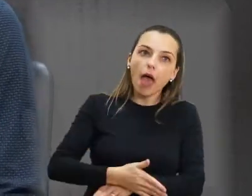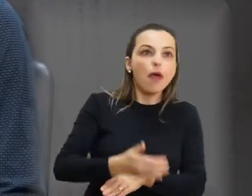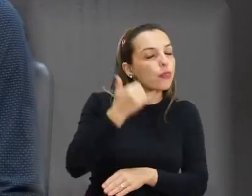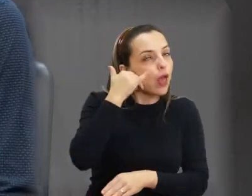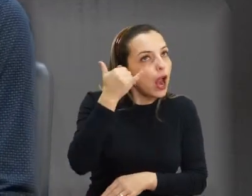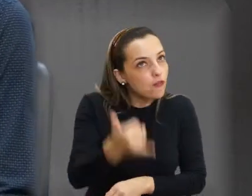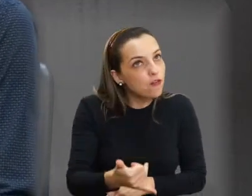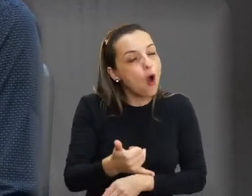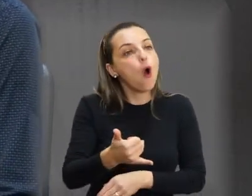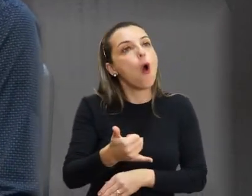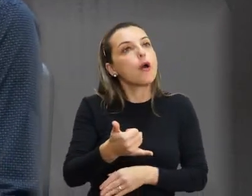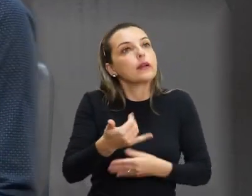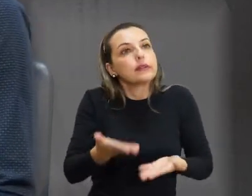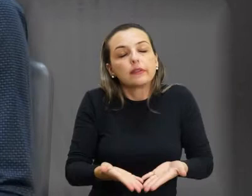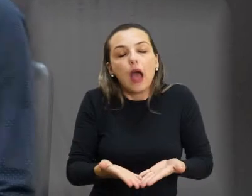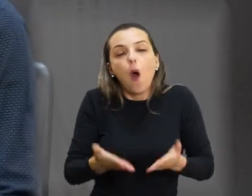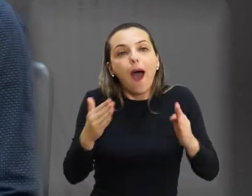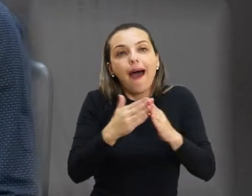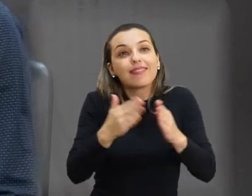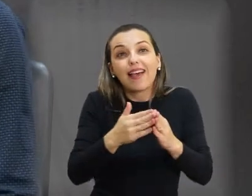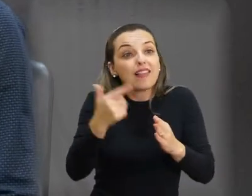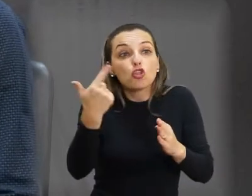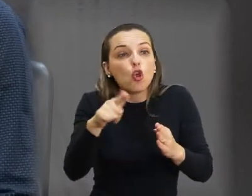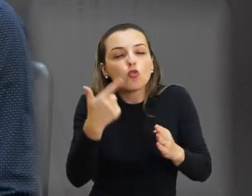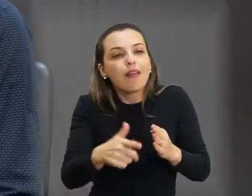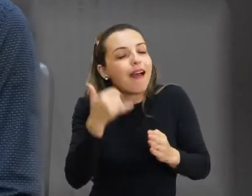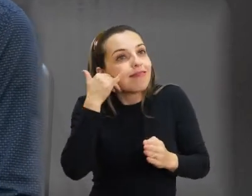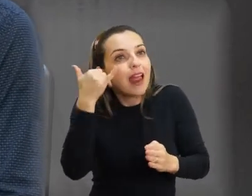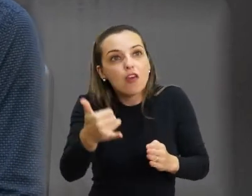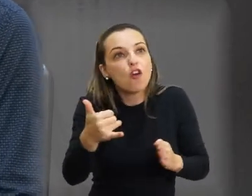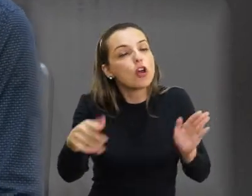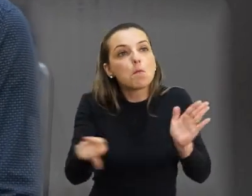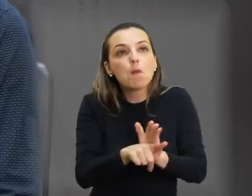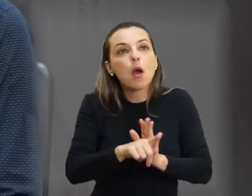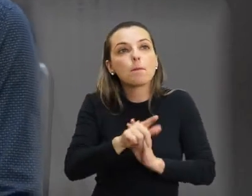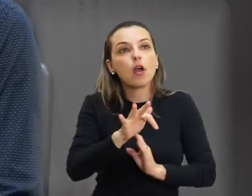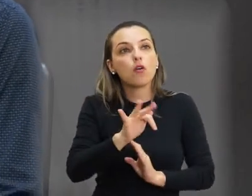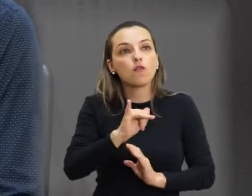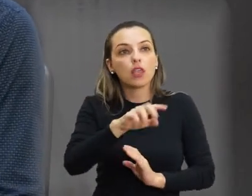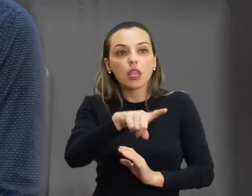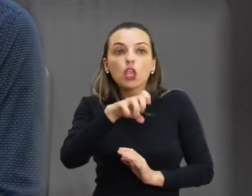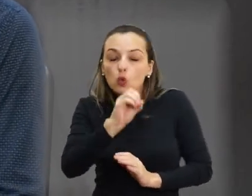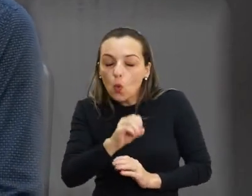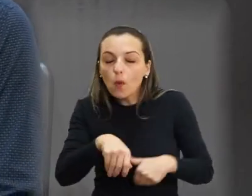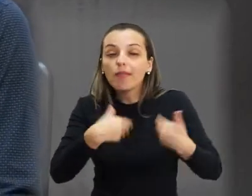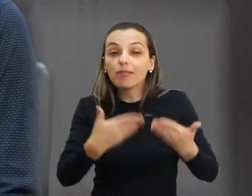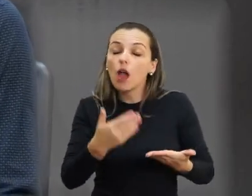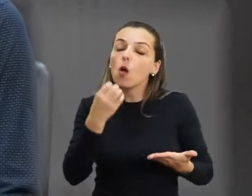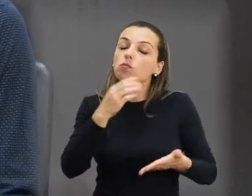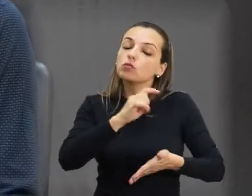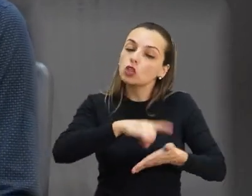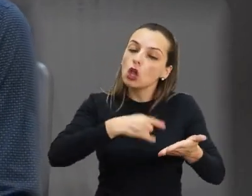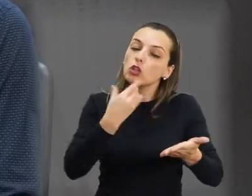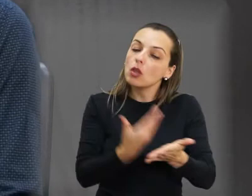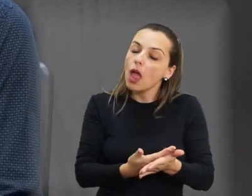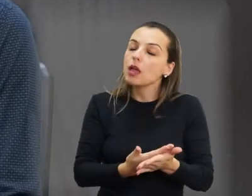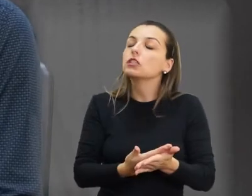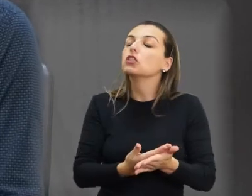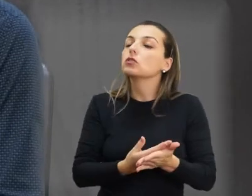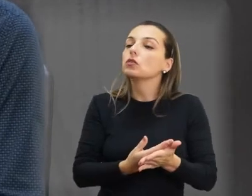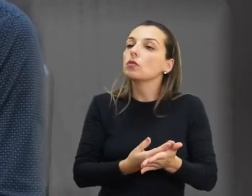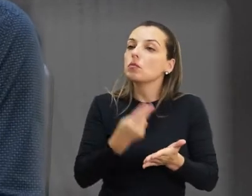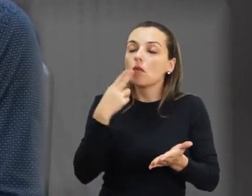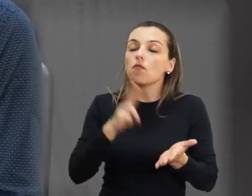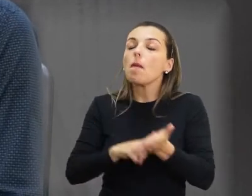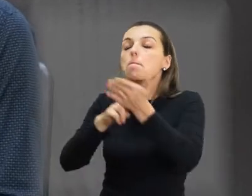queimadas. Então, hoje em dia, tem casos que nem tem telefone fixo mais. Aí nós fizemos essa indicação, o pessoal da prefeitura prontamente atendeu e hoje